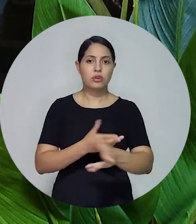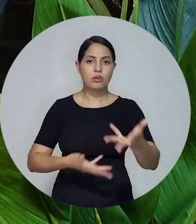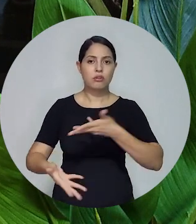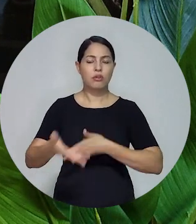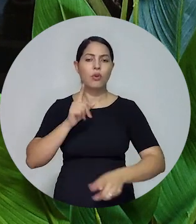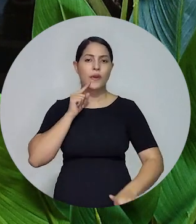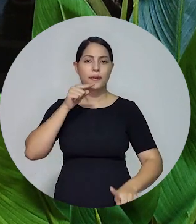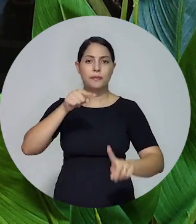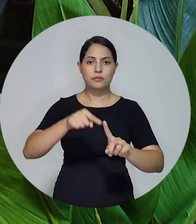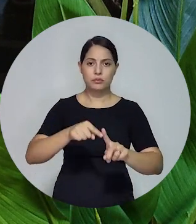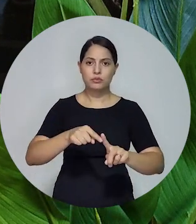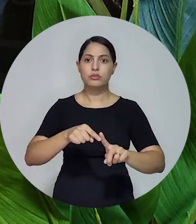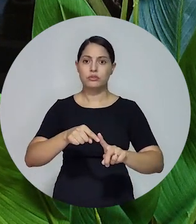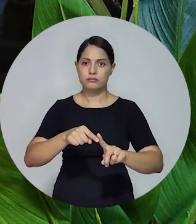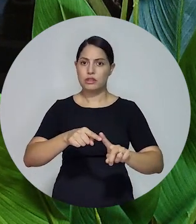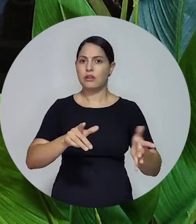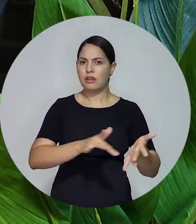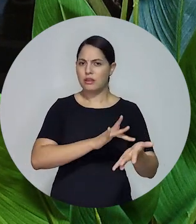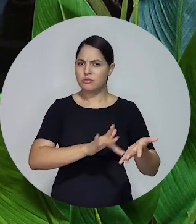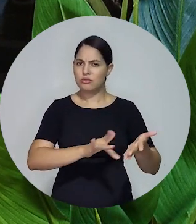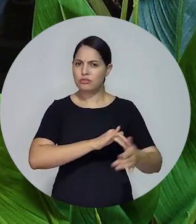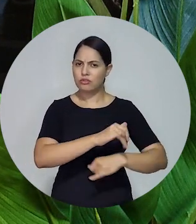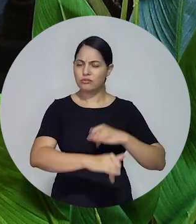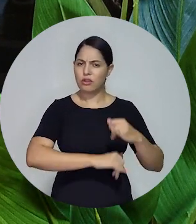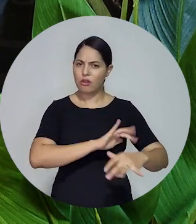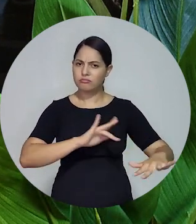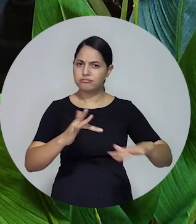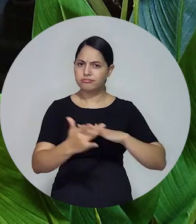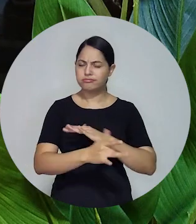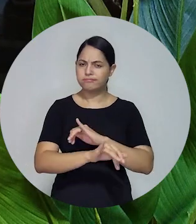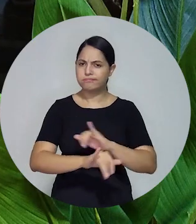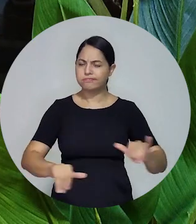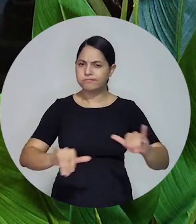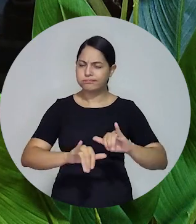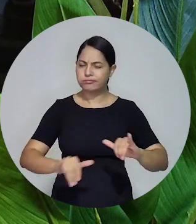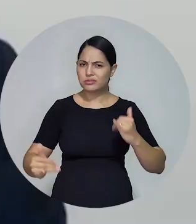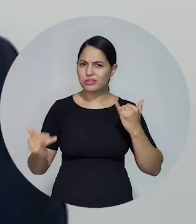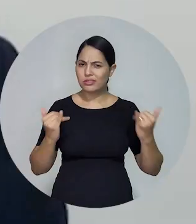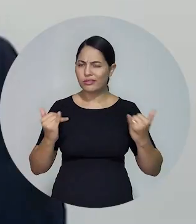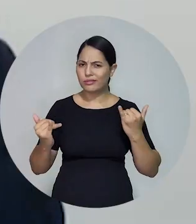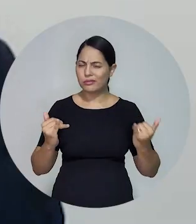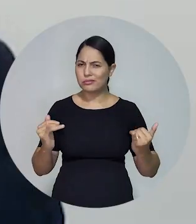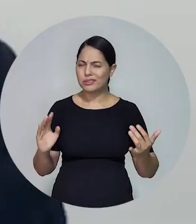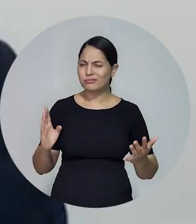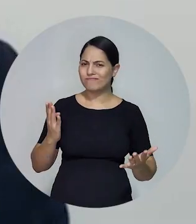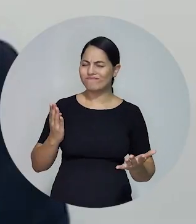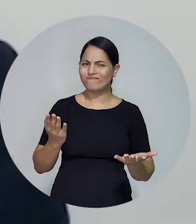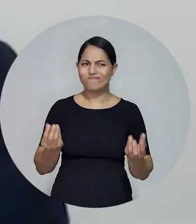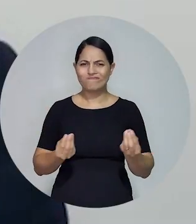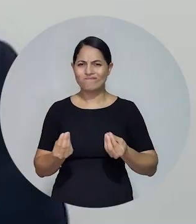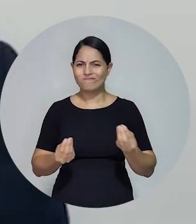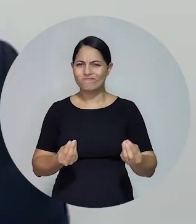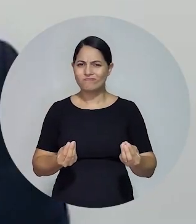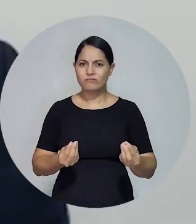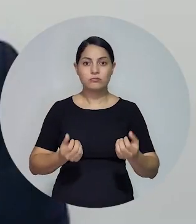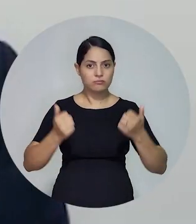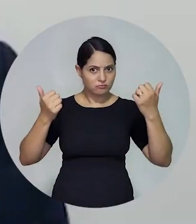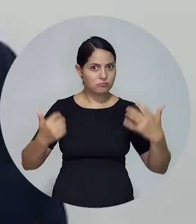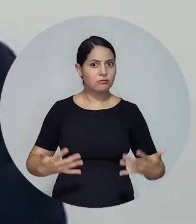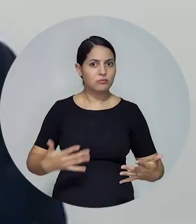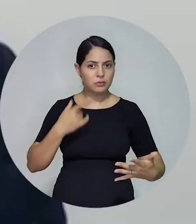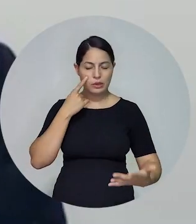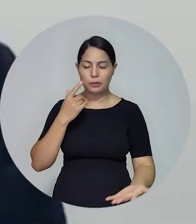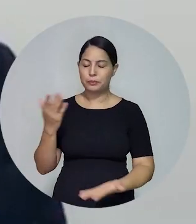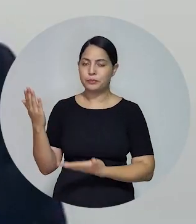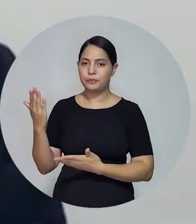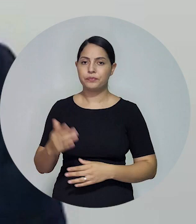das plataformas digitais, desinformação e integridade das eleições. Bom, a Unesco, em consonância com